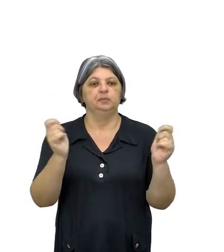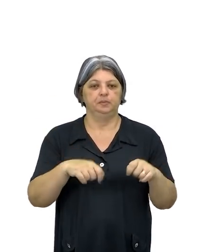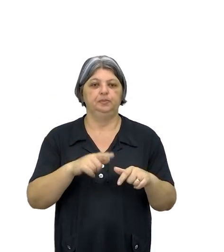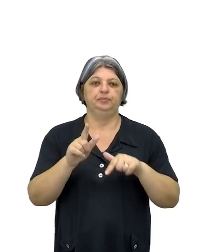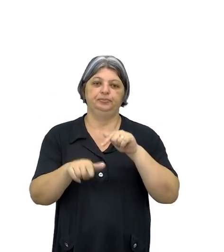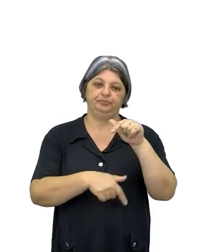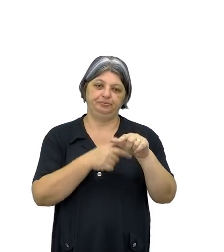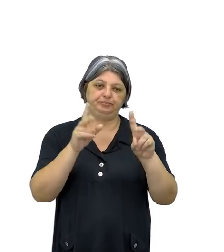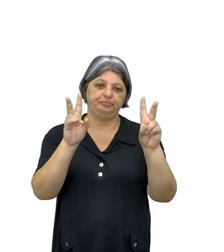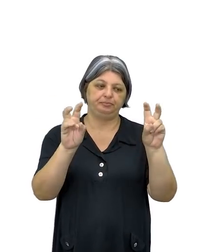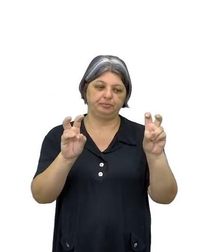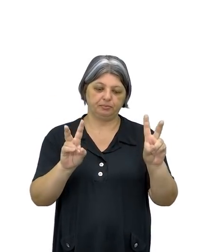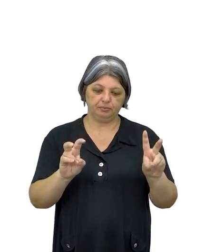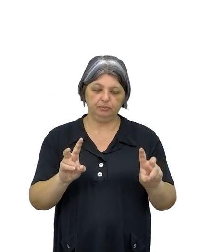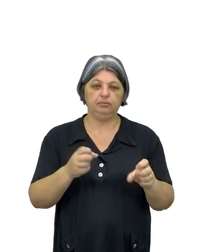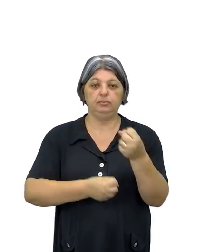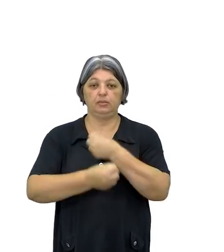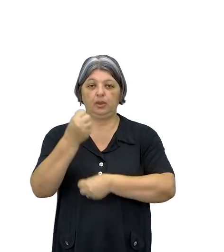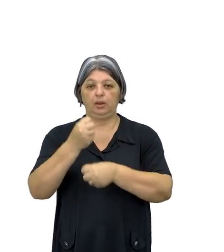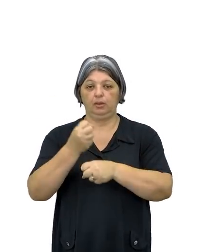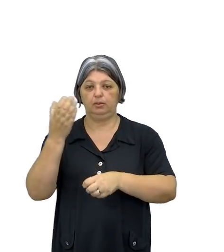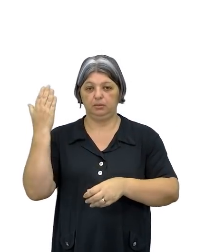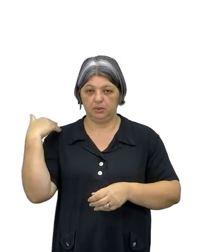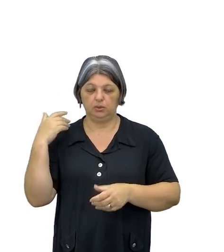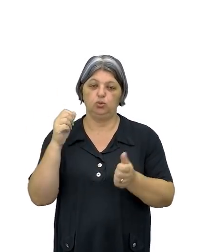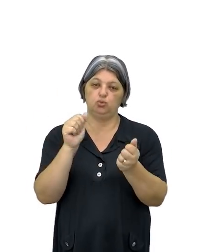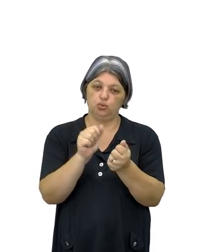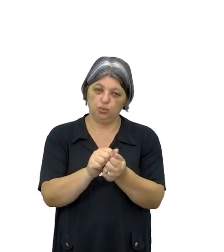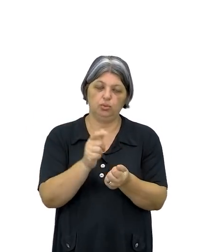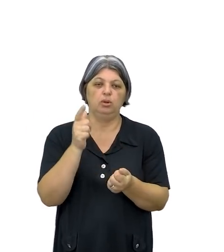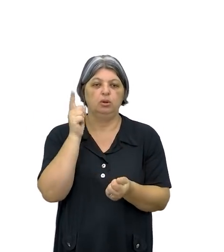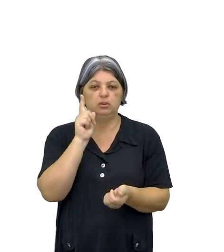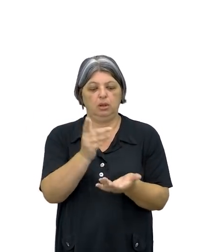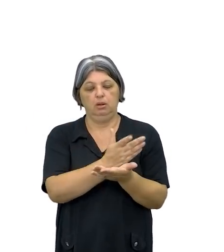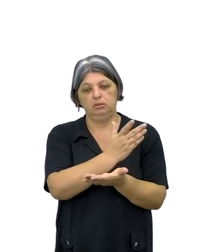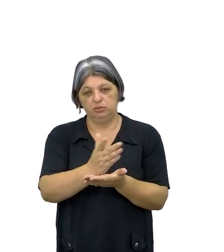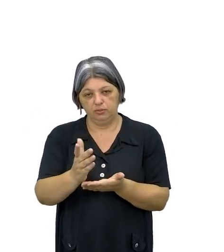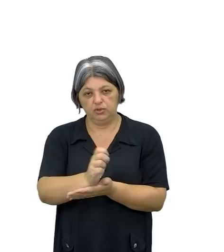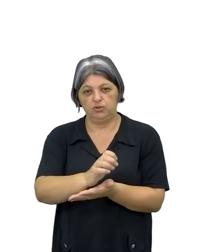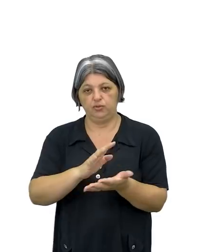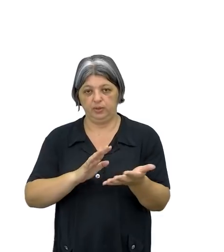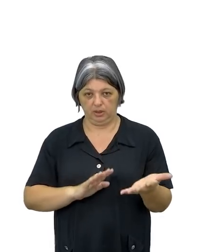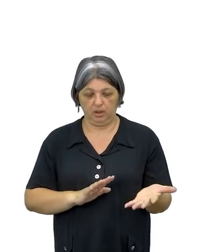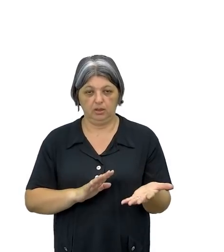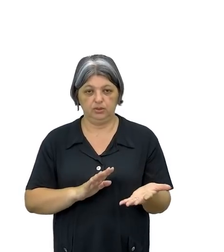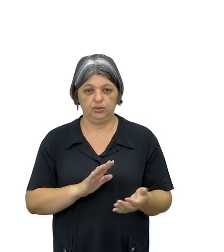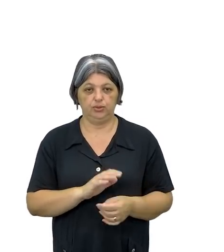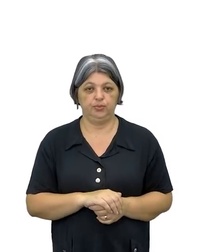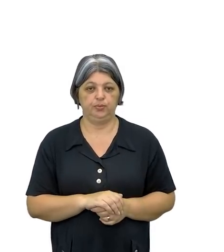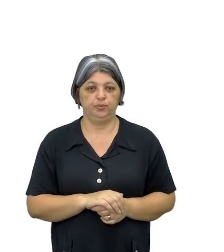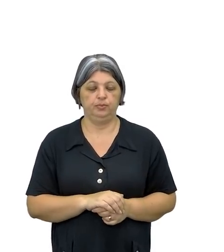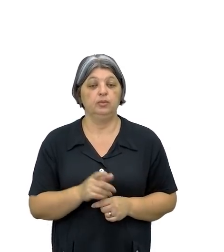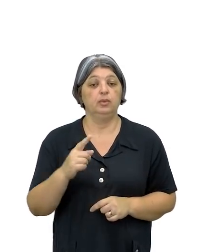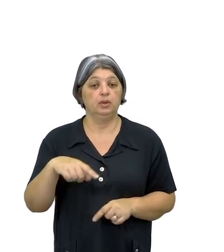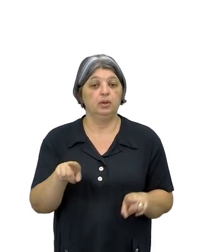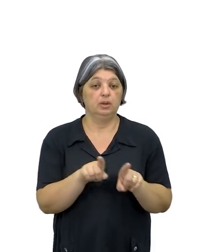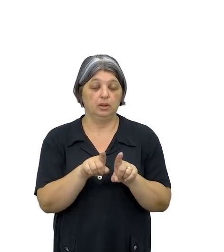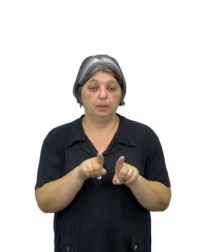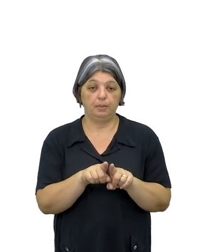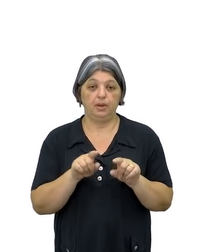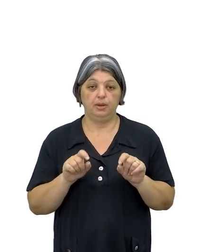trabalhado no ano anterior juntos, então eles conseguem dividir, assim, as tarefas, né? E eles já